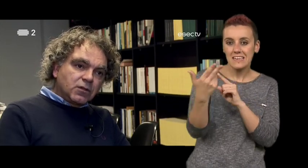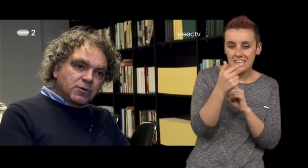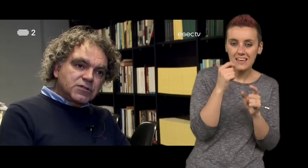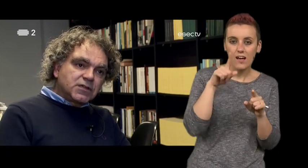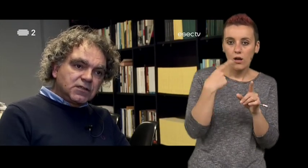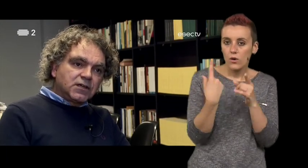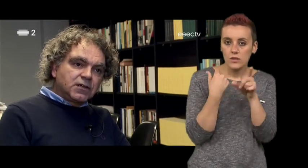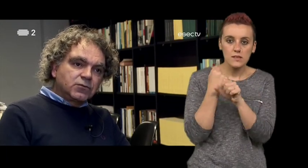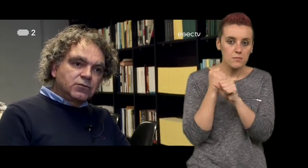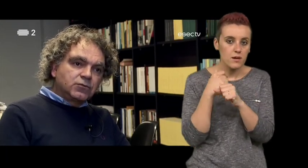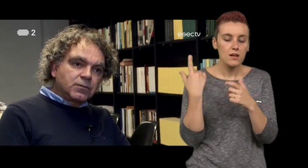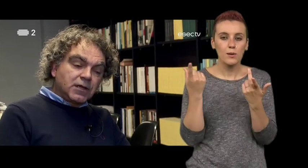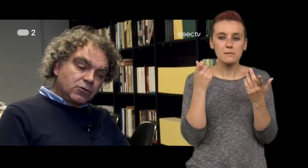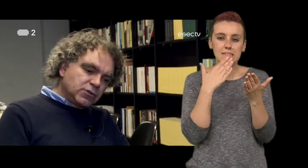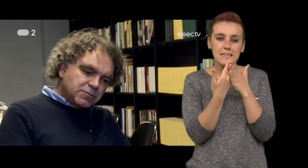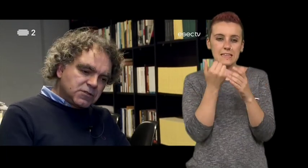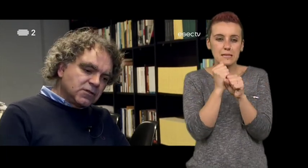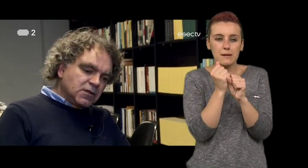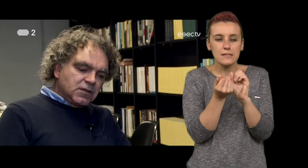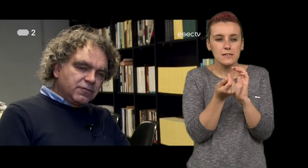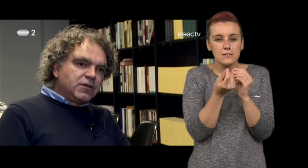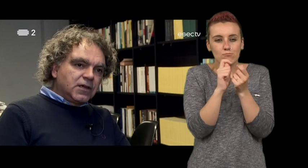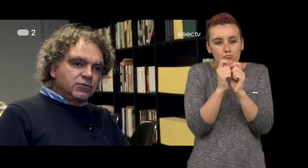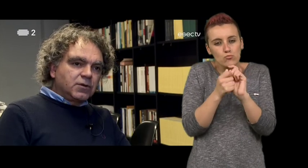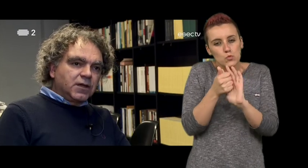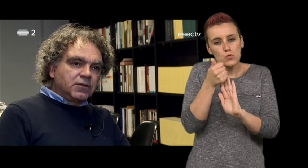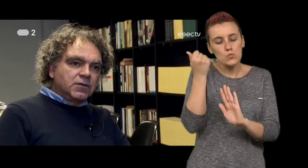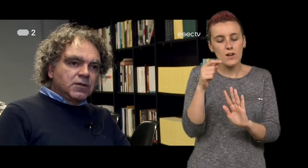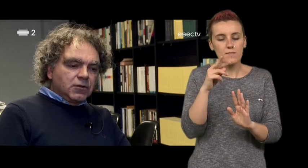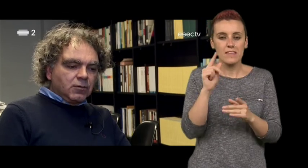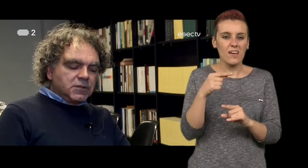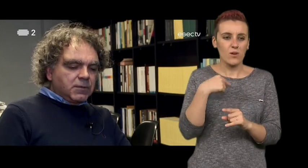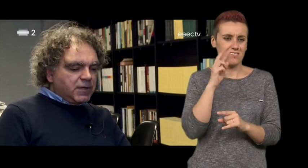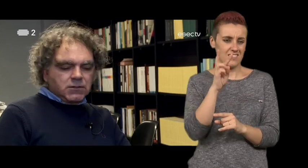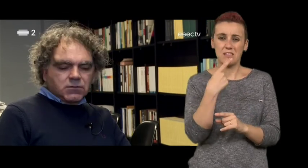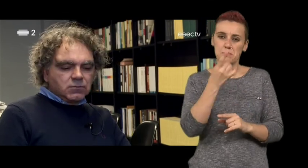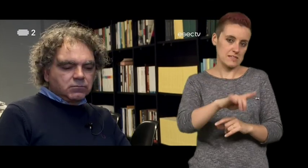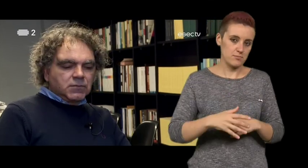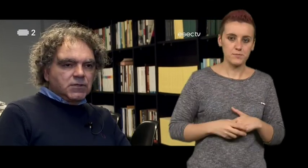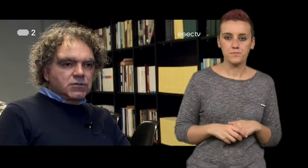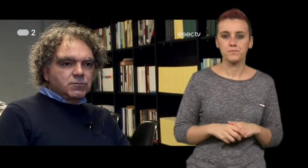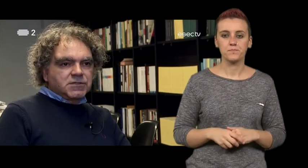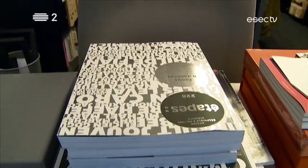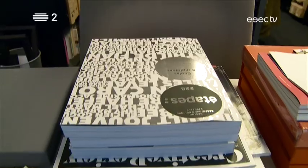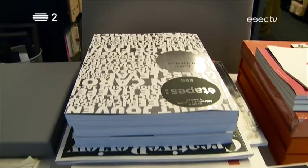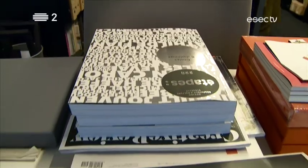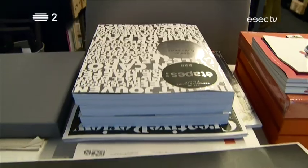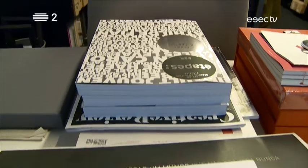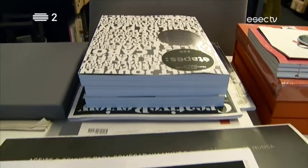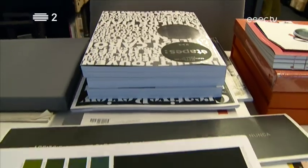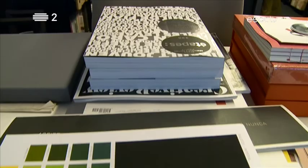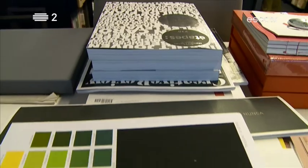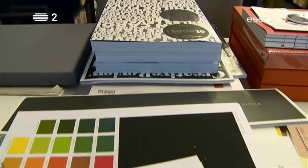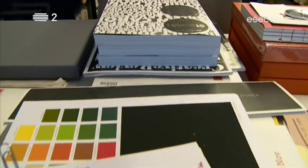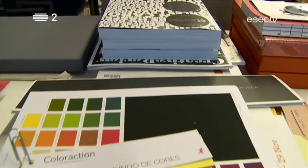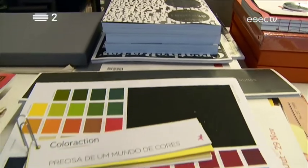quando tenho alguma coisa a criticar num trabalho ou quando é preciso afinar um trabalho. Normalmente é: pá, isso não se percebe.